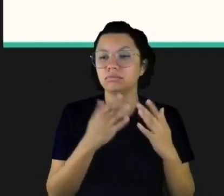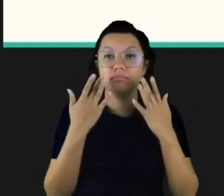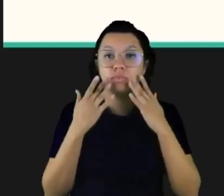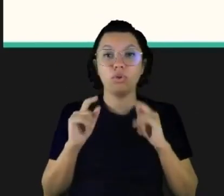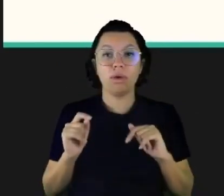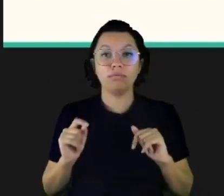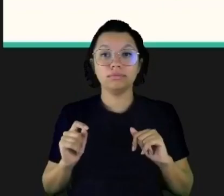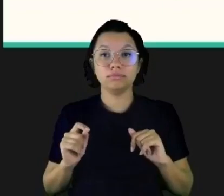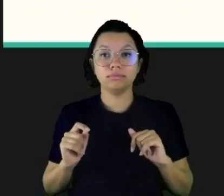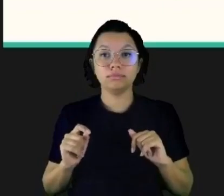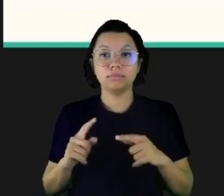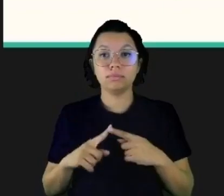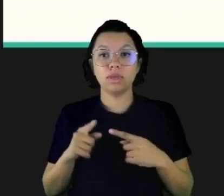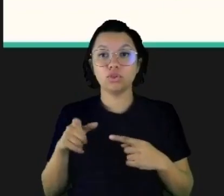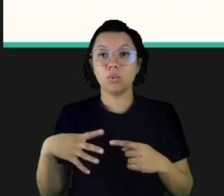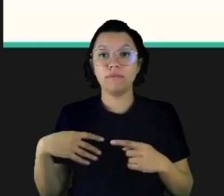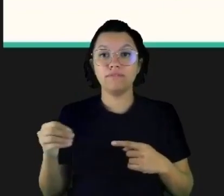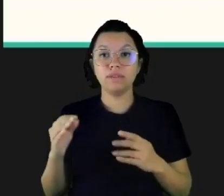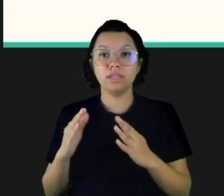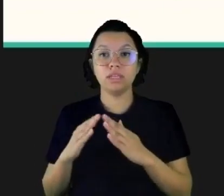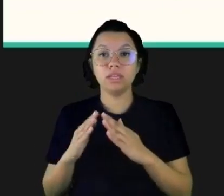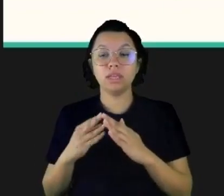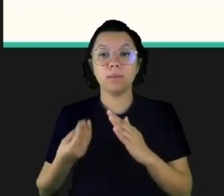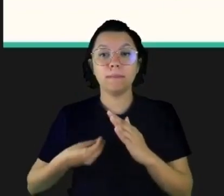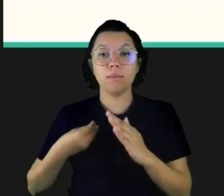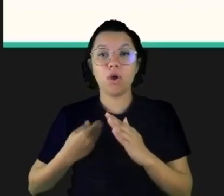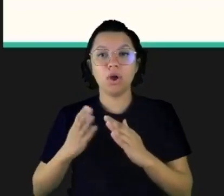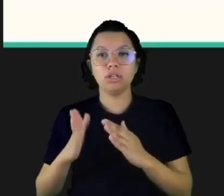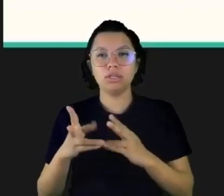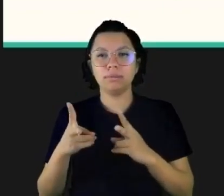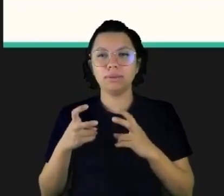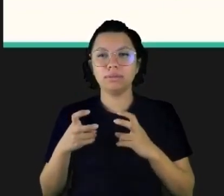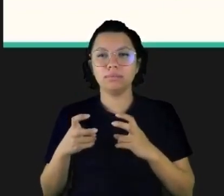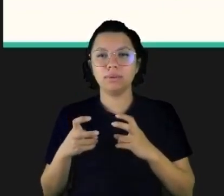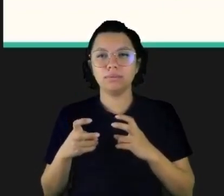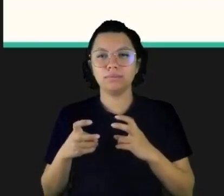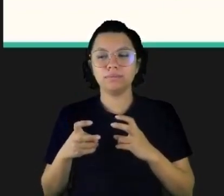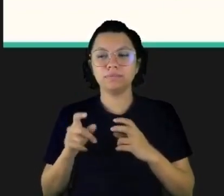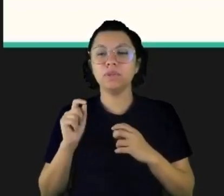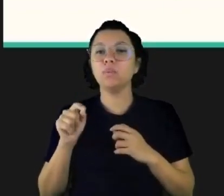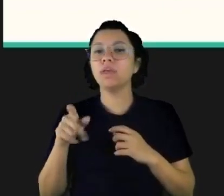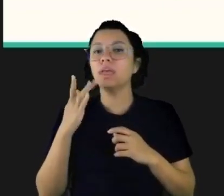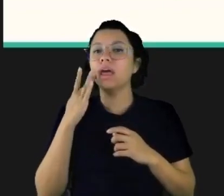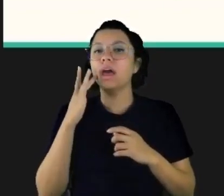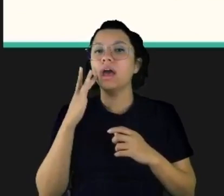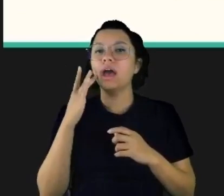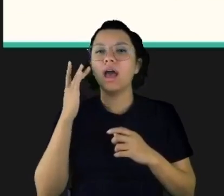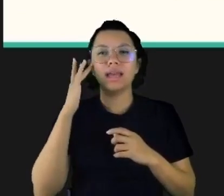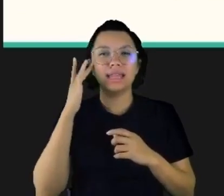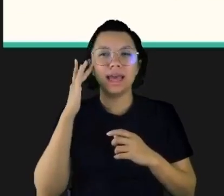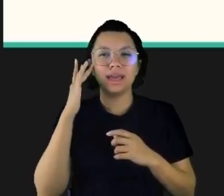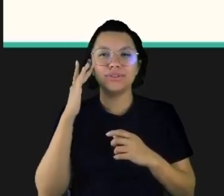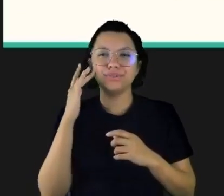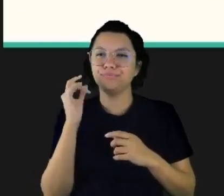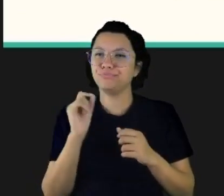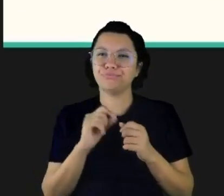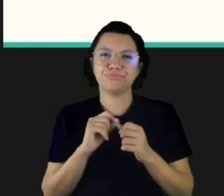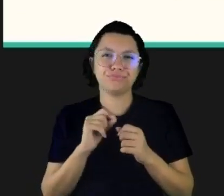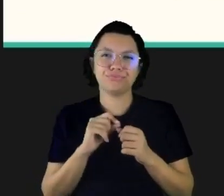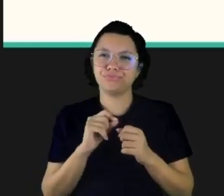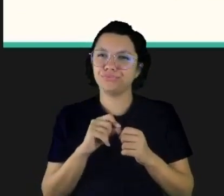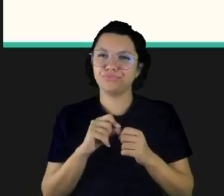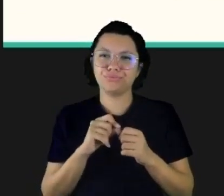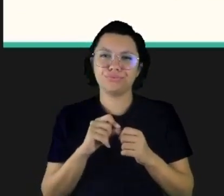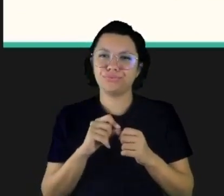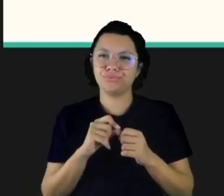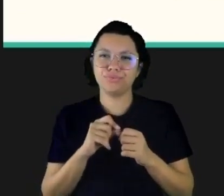com aquela filha que mora, a filha já percebeu. E aí, o que a filha acha? Está fazendo de propósito. Está fazendo pirraça